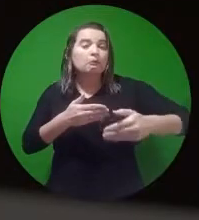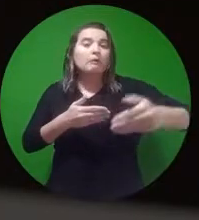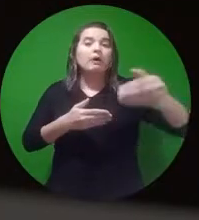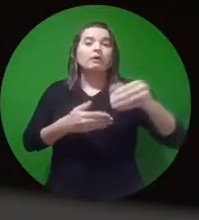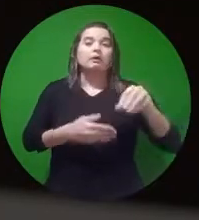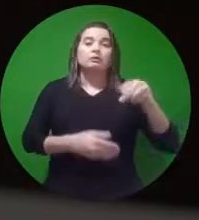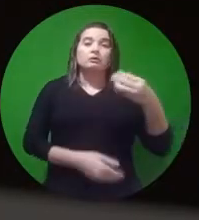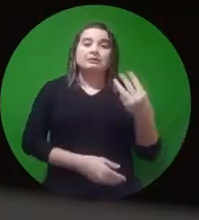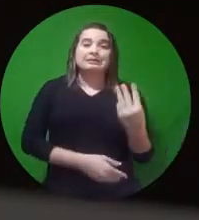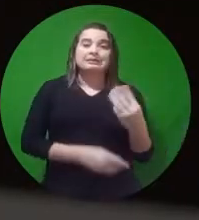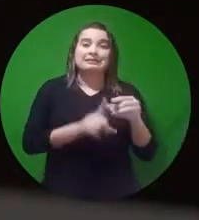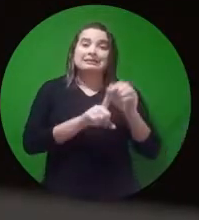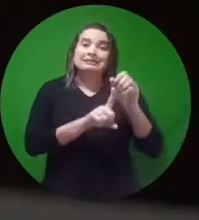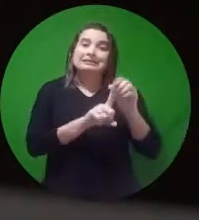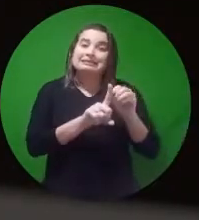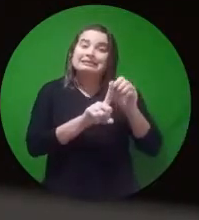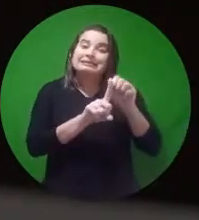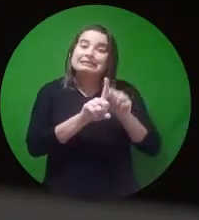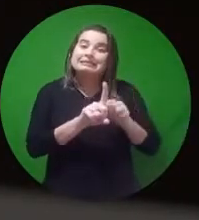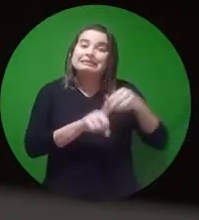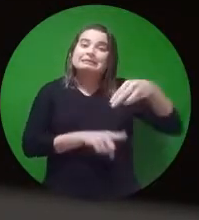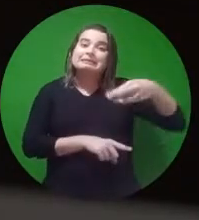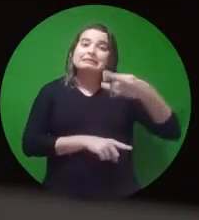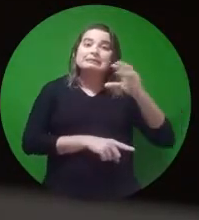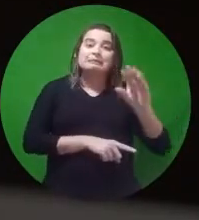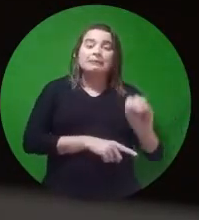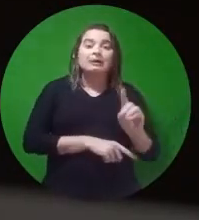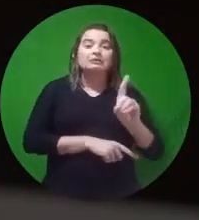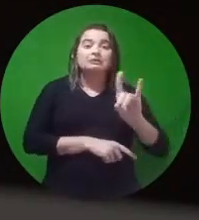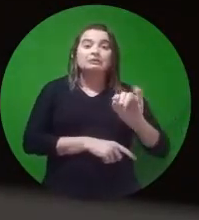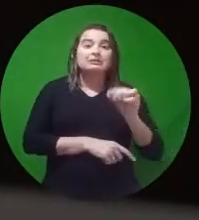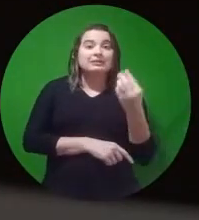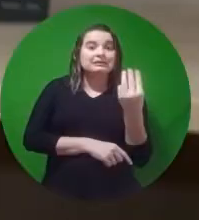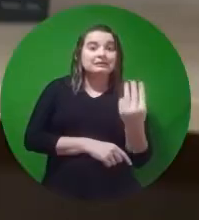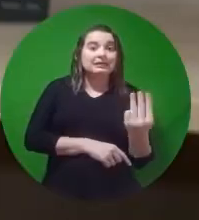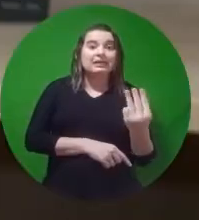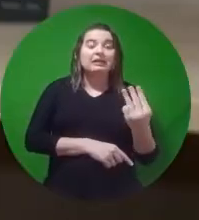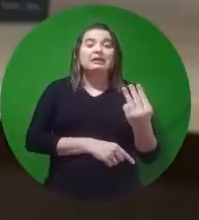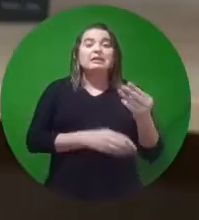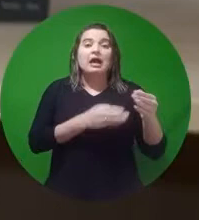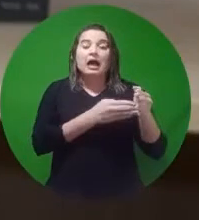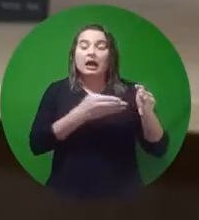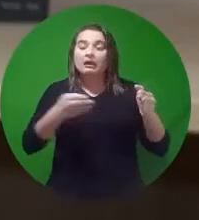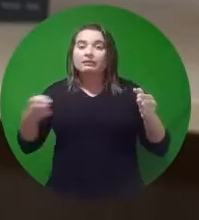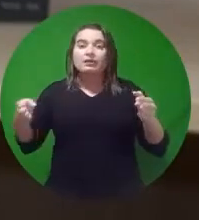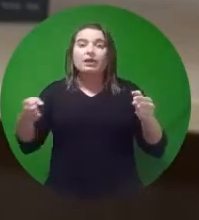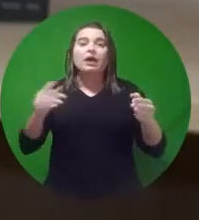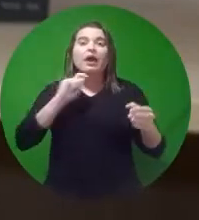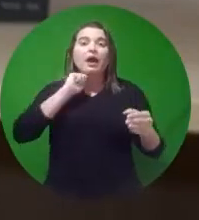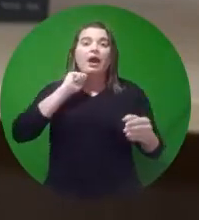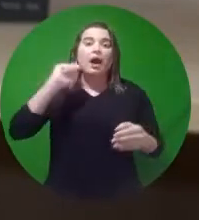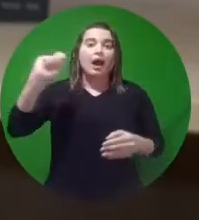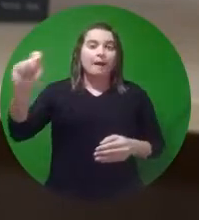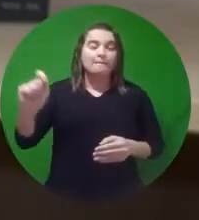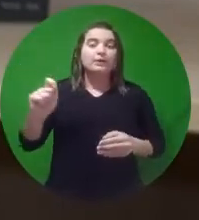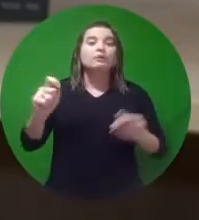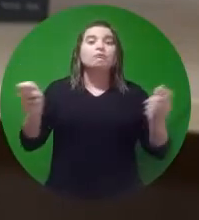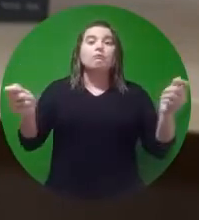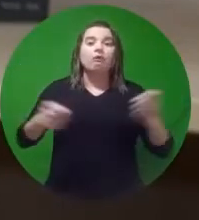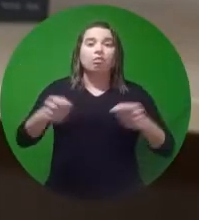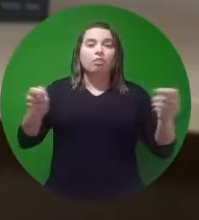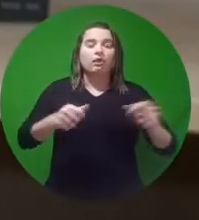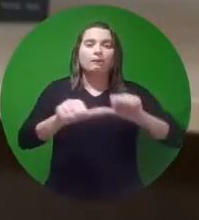1º de abril, será permitido pela Justiça Eleitoral fazer essa mudança. É um período de 30 dias que